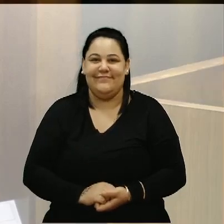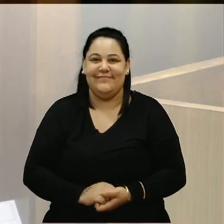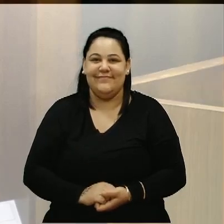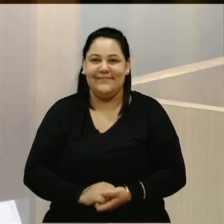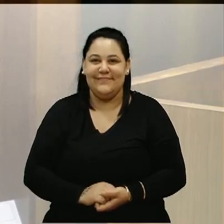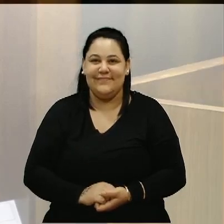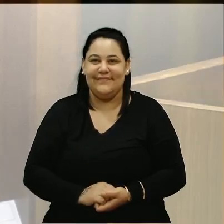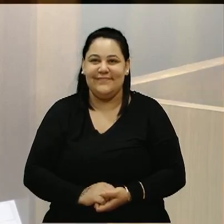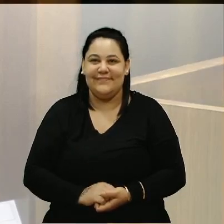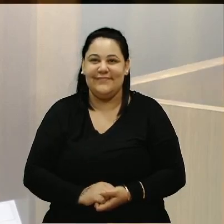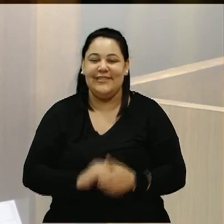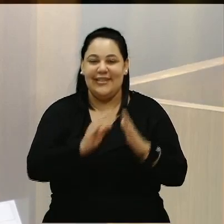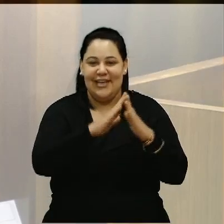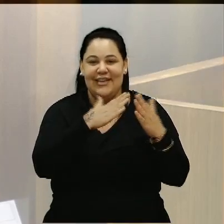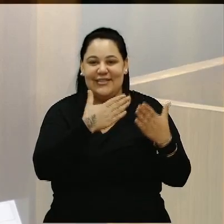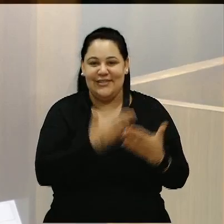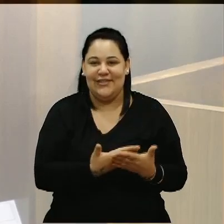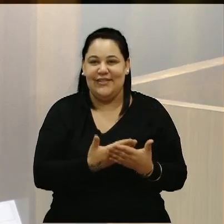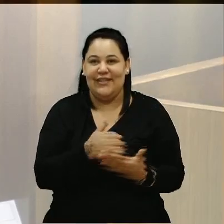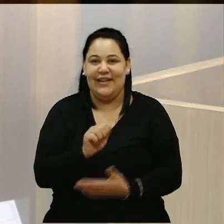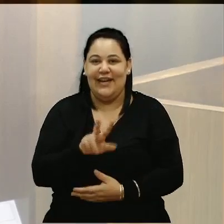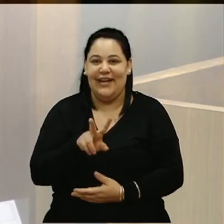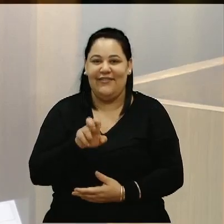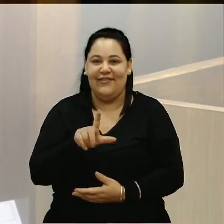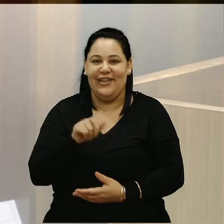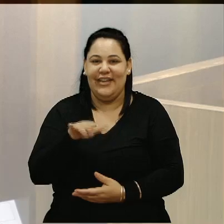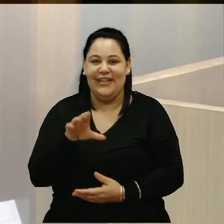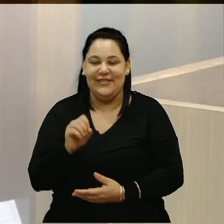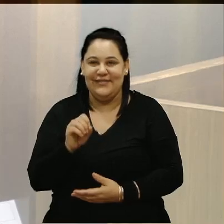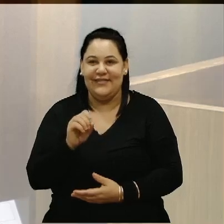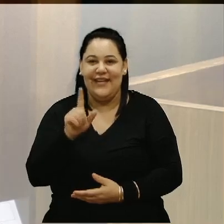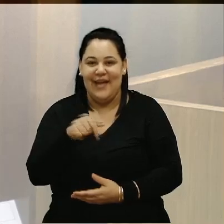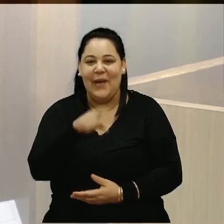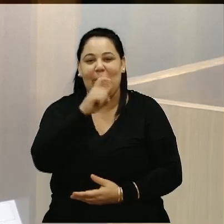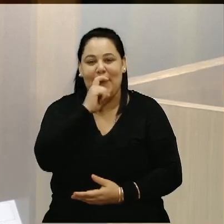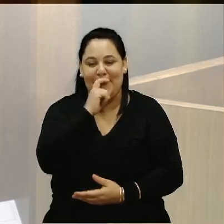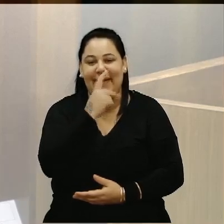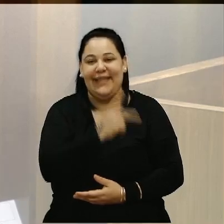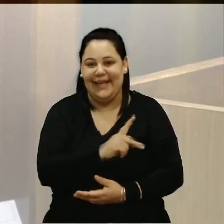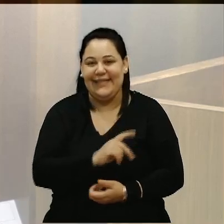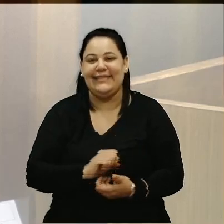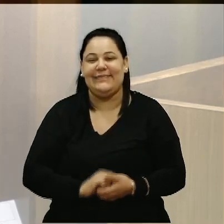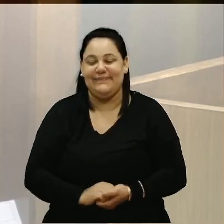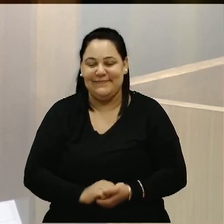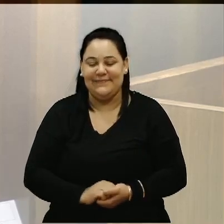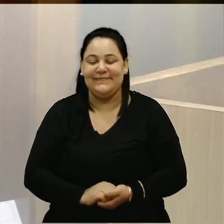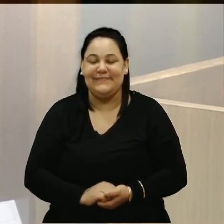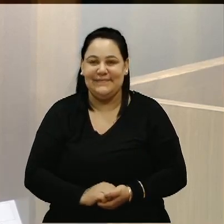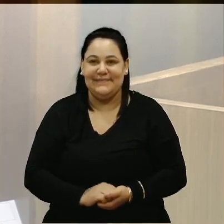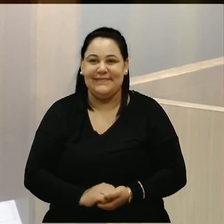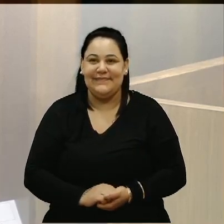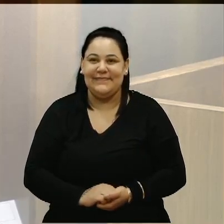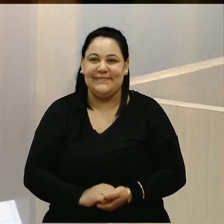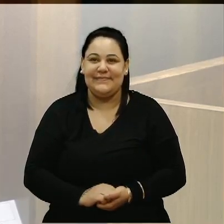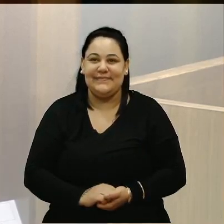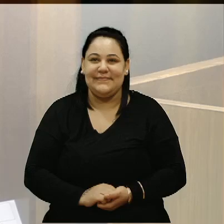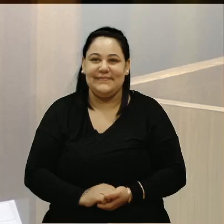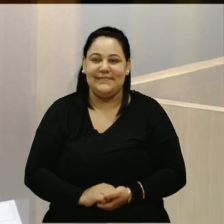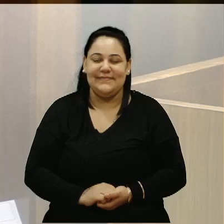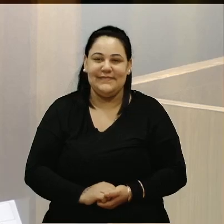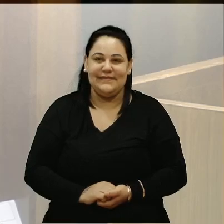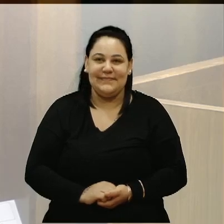pareça, o colégio Avelino Boff, o seu Avelino Boff era o pai do Agenor Boff. Então,